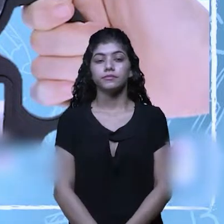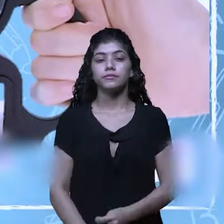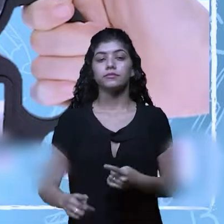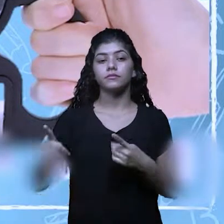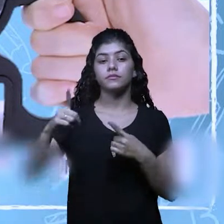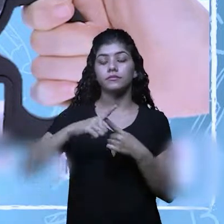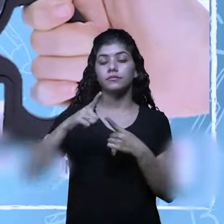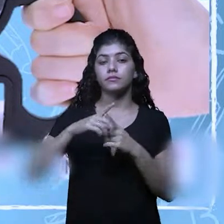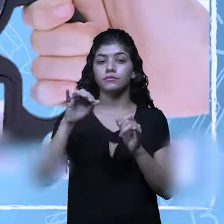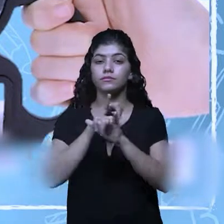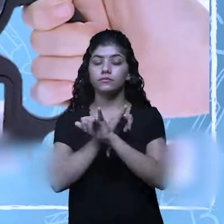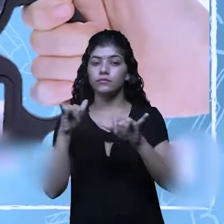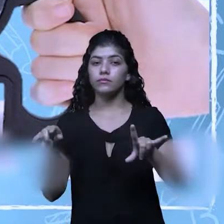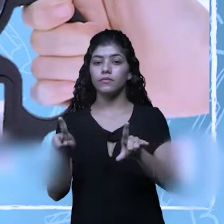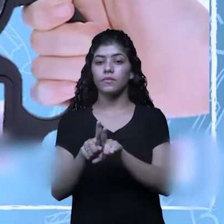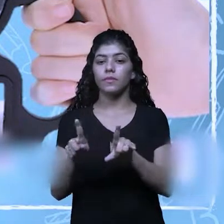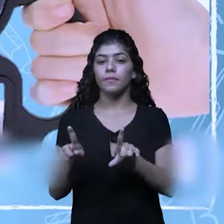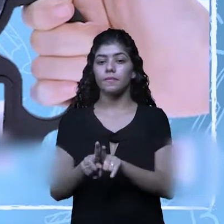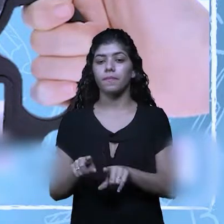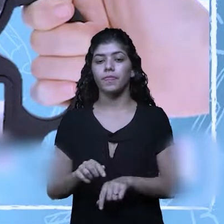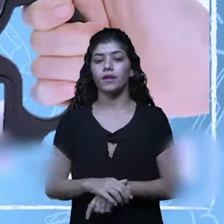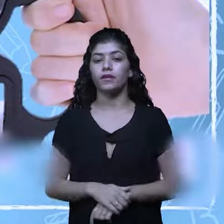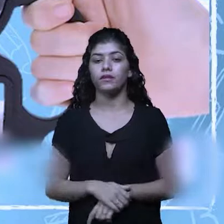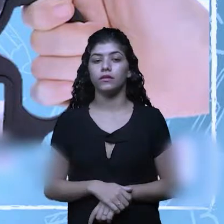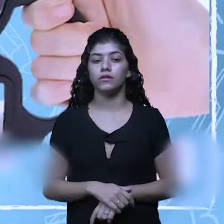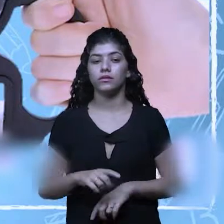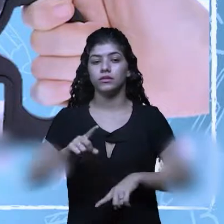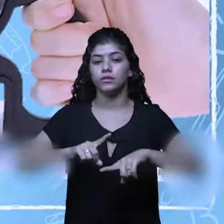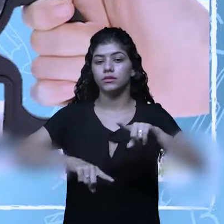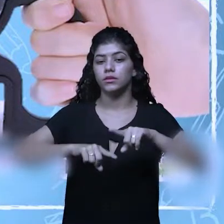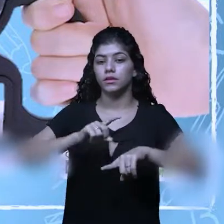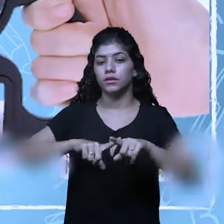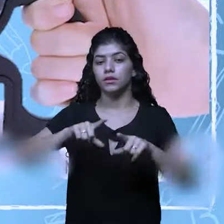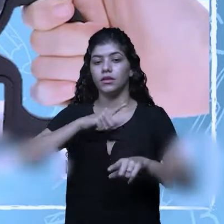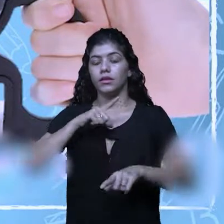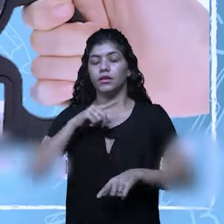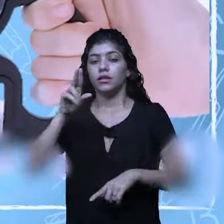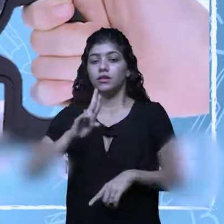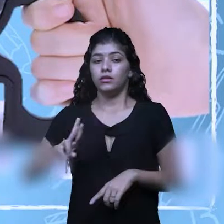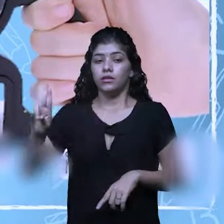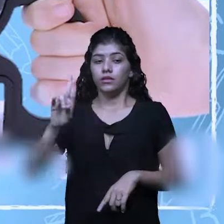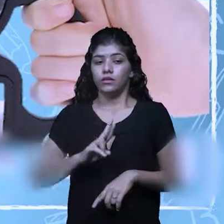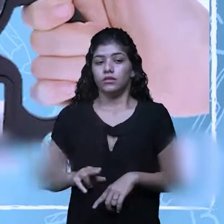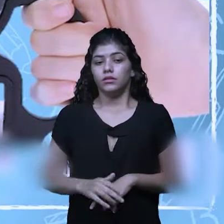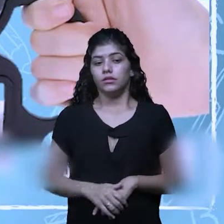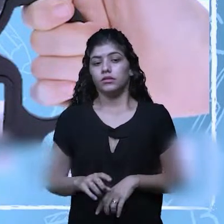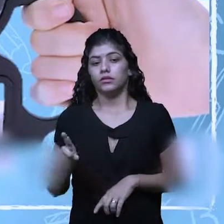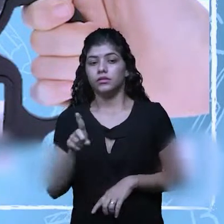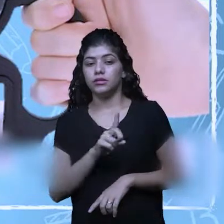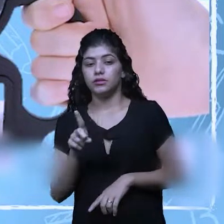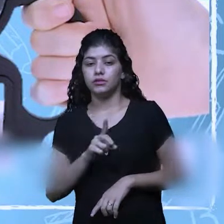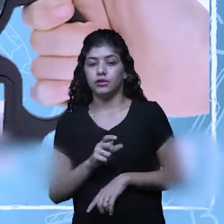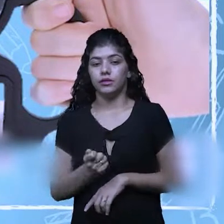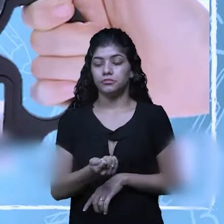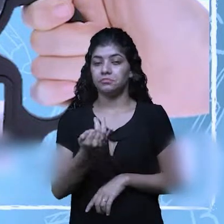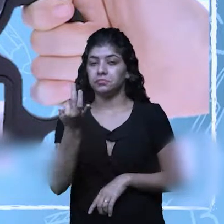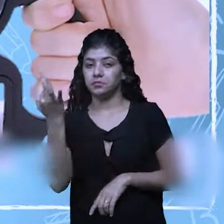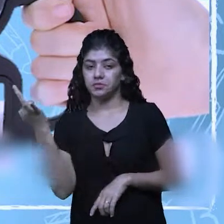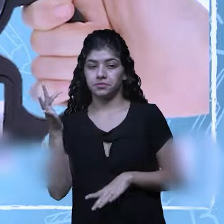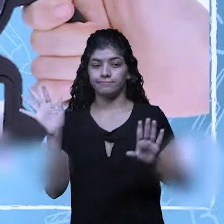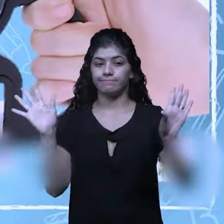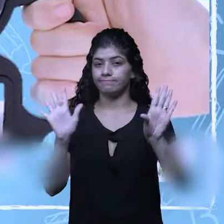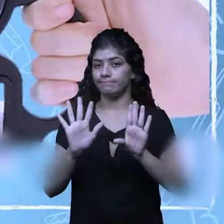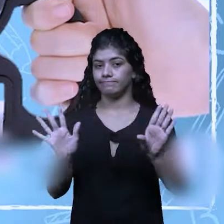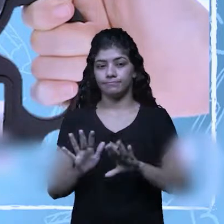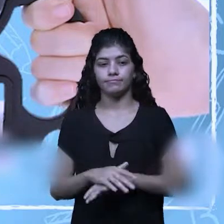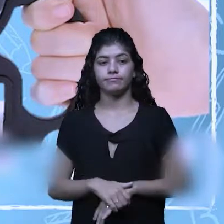dados estatísticos. As ferramentas estatísticas aplicam-se não somente a dados